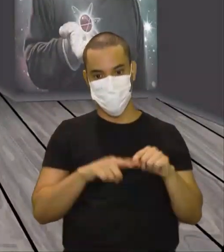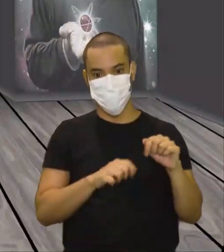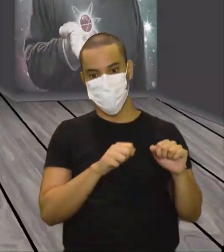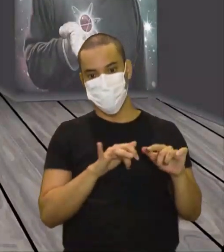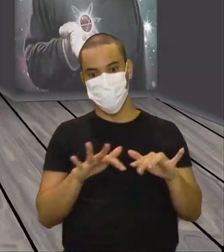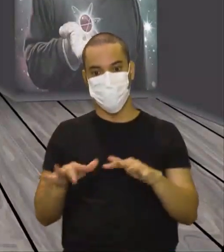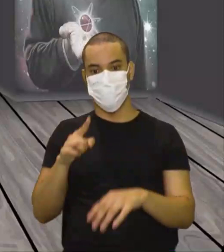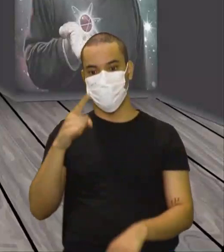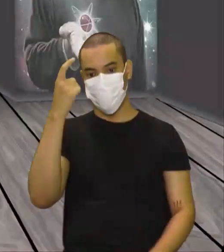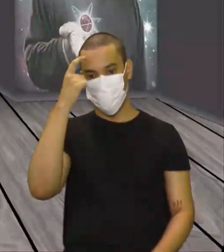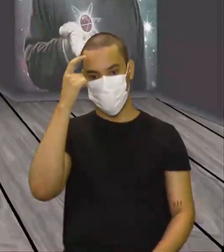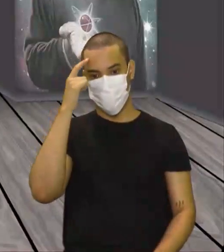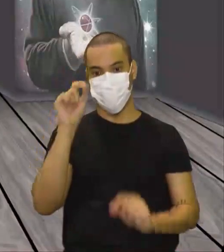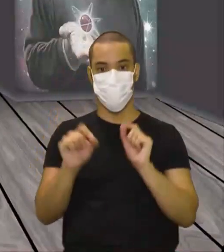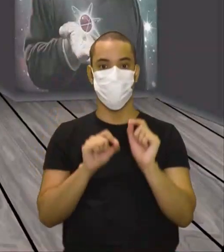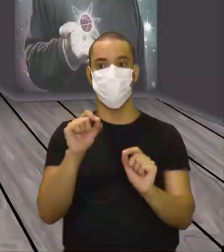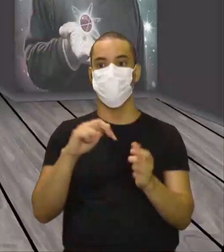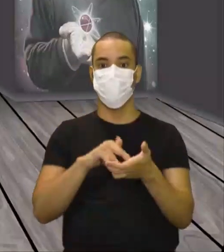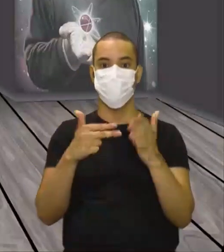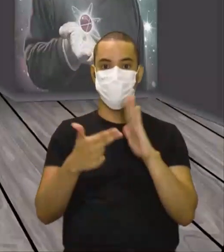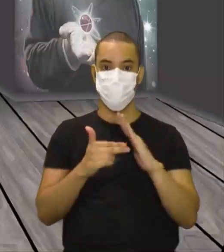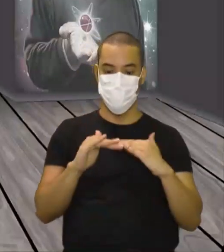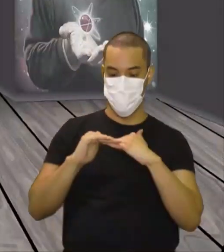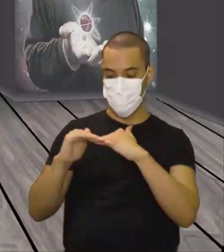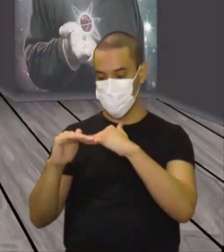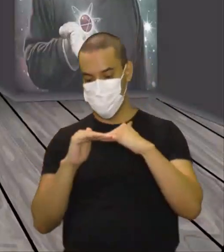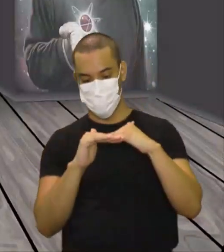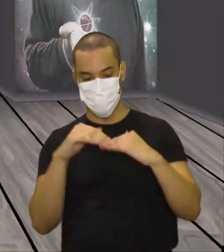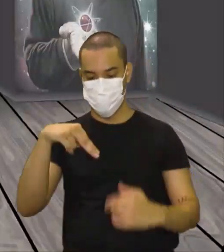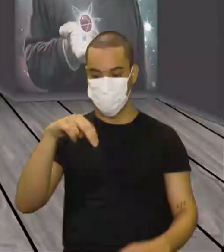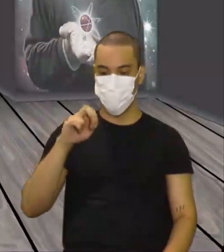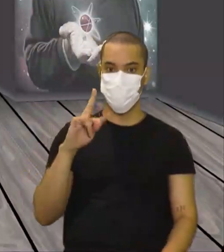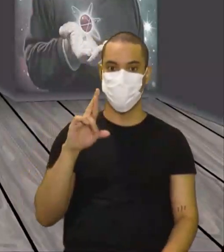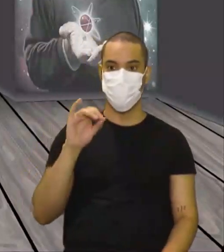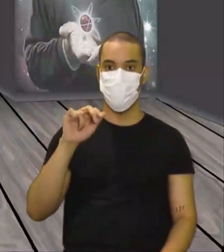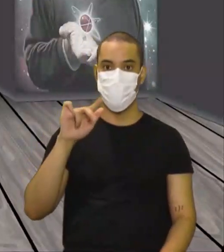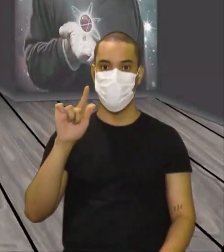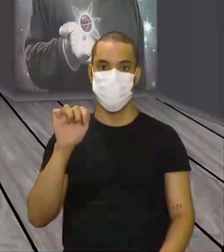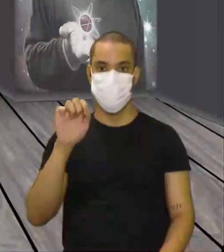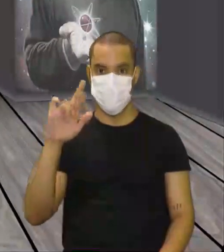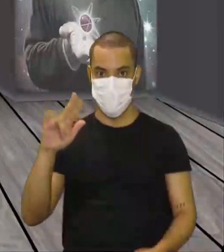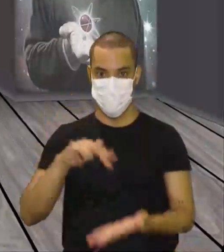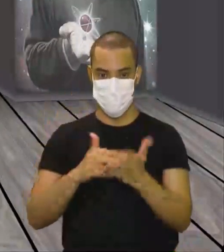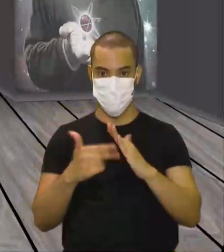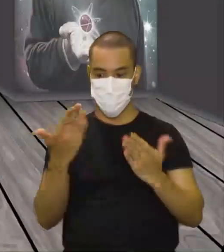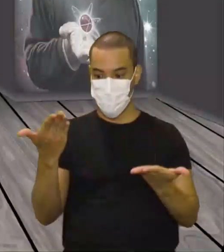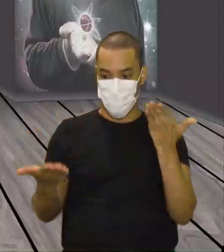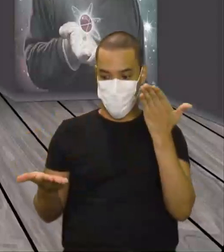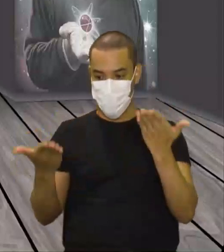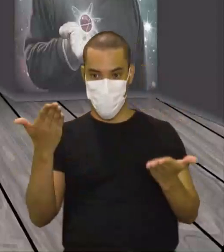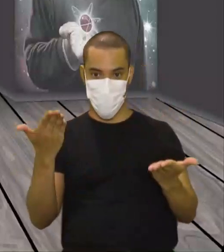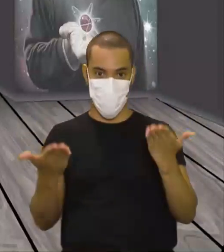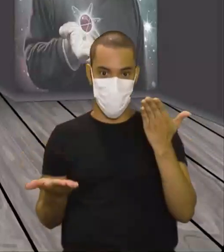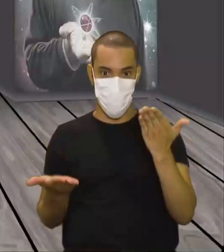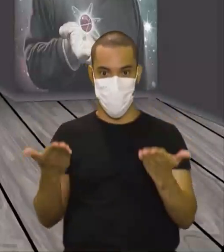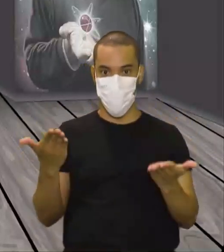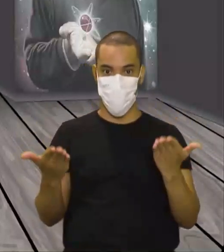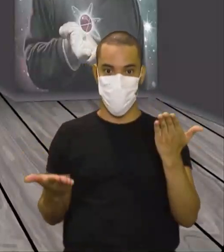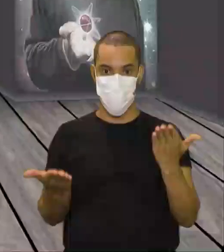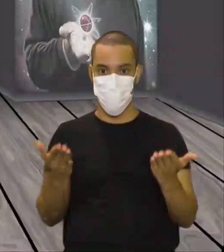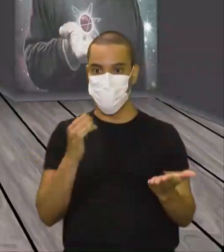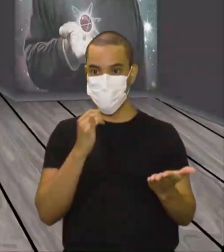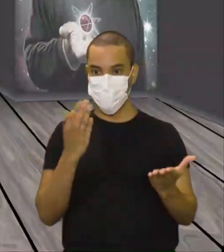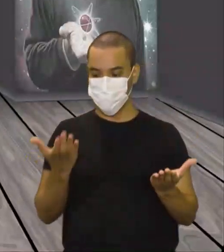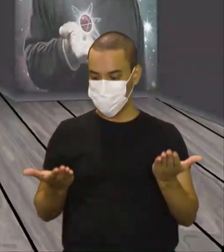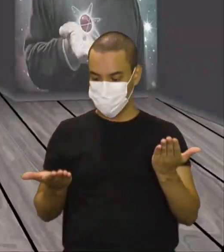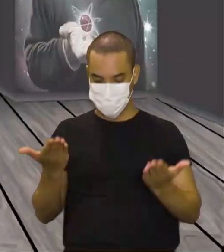pensa, neutralizar, o que é neutralizar? É equilibrar. Ah, uma balança, 2 pratos ali,